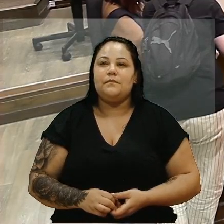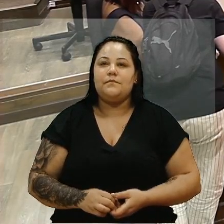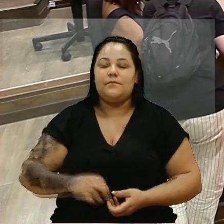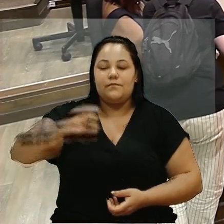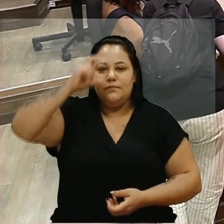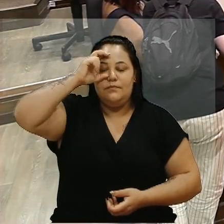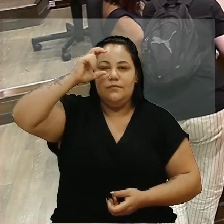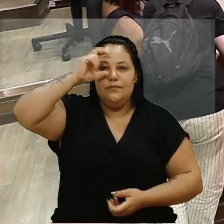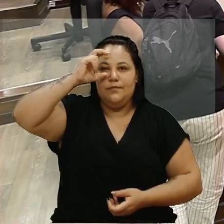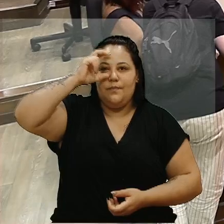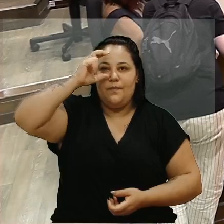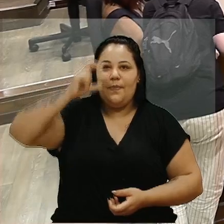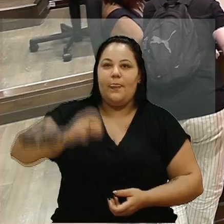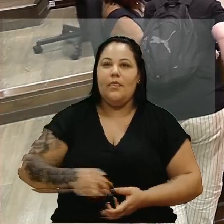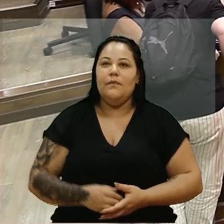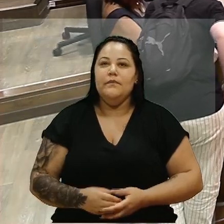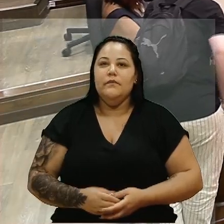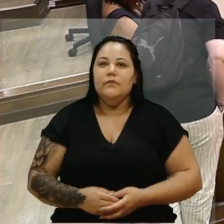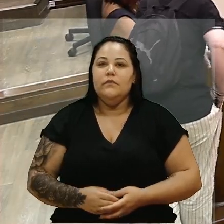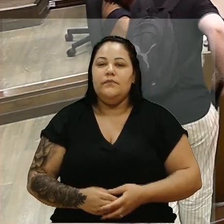Boneto.